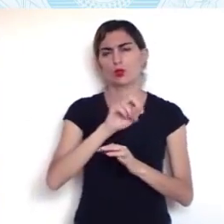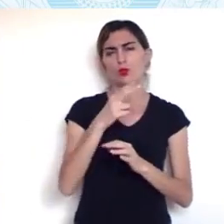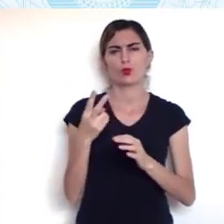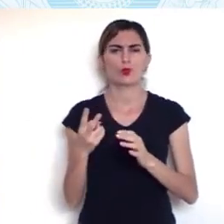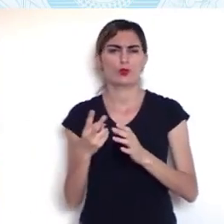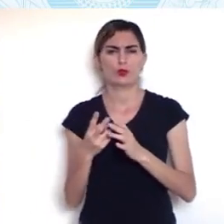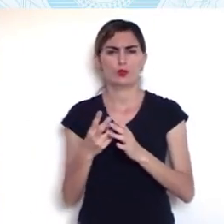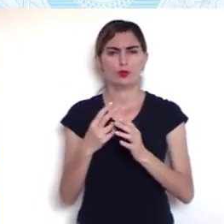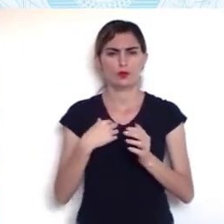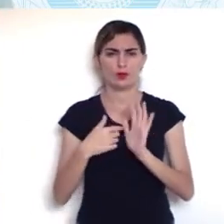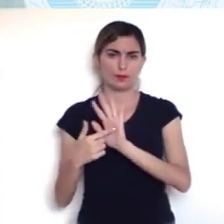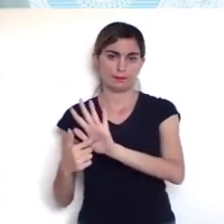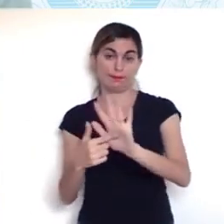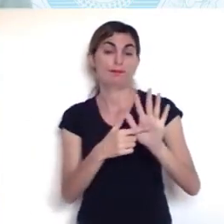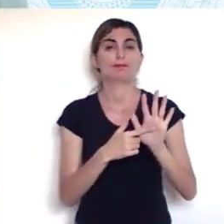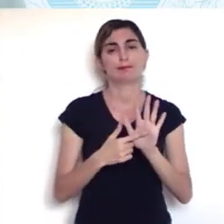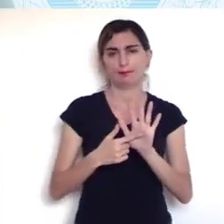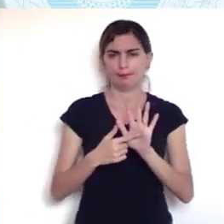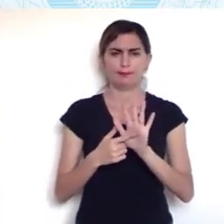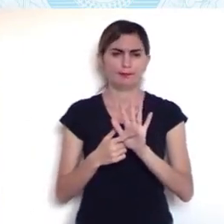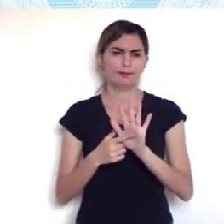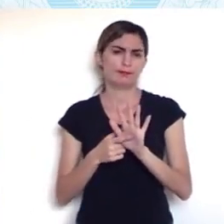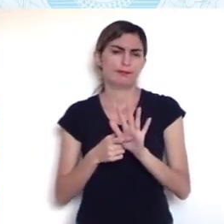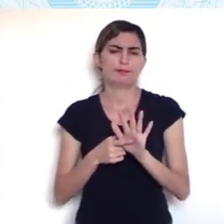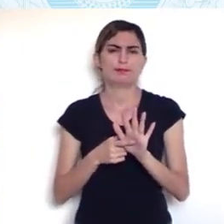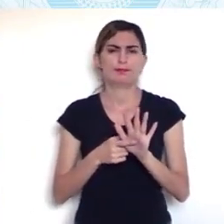Ou seja, vamos destacar aí